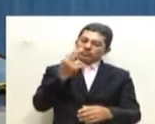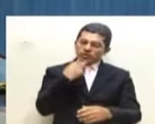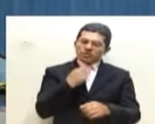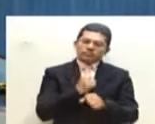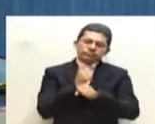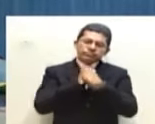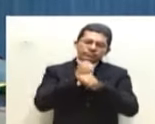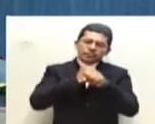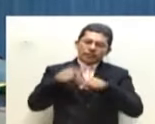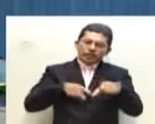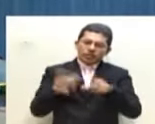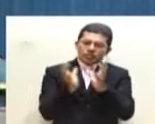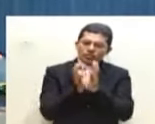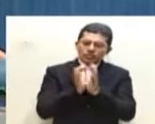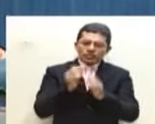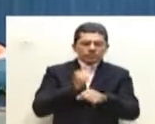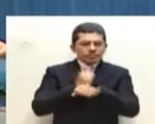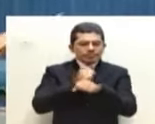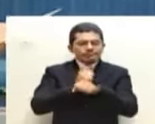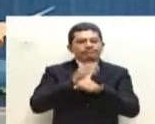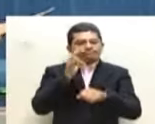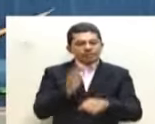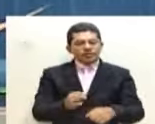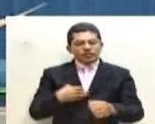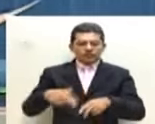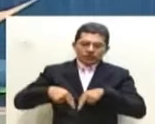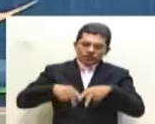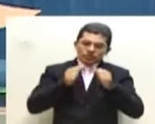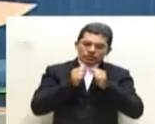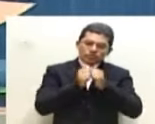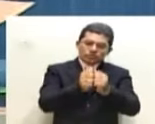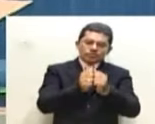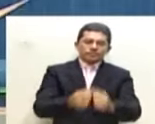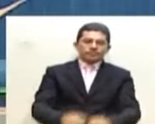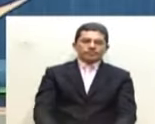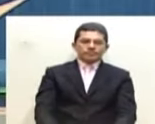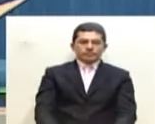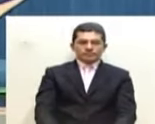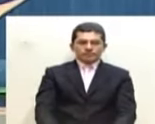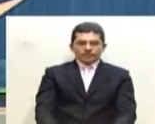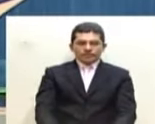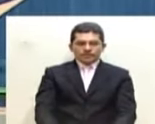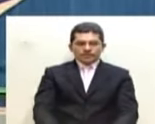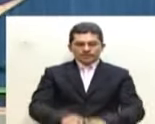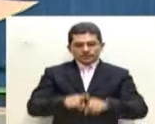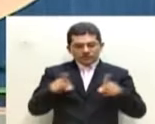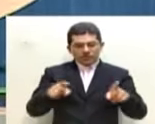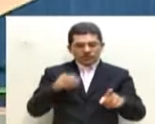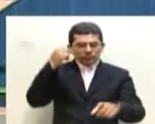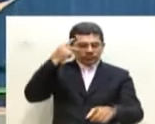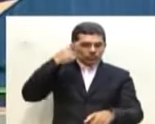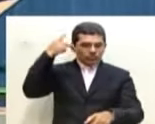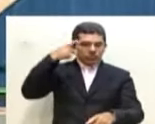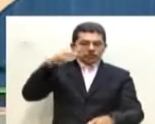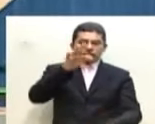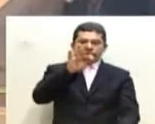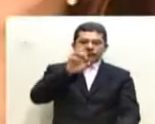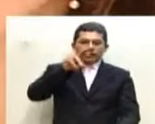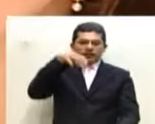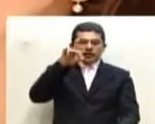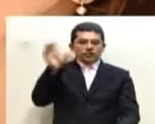tempo na minha vida pública e certamente seguirão ao meu lado. Mas o poeta português Fernando Pessoa